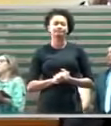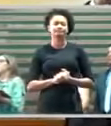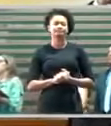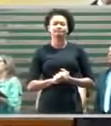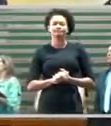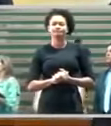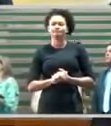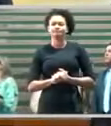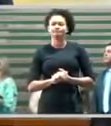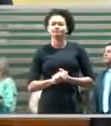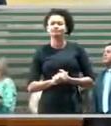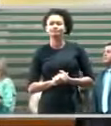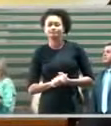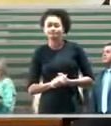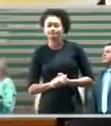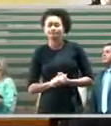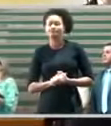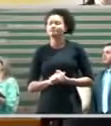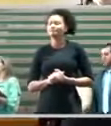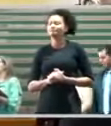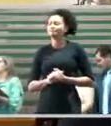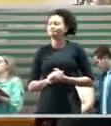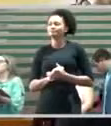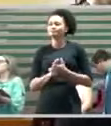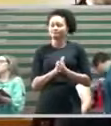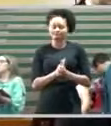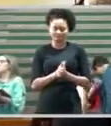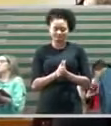Quero aproveitar para ler o texto.